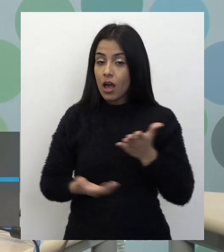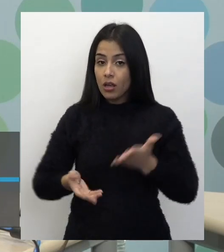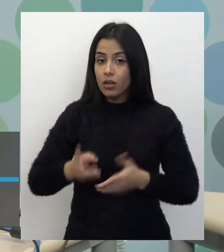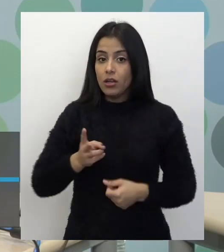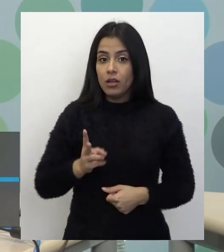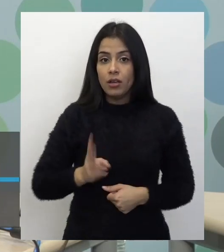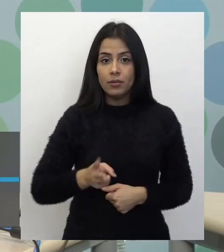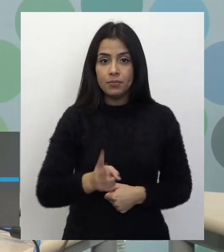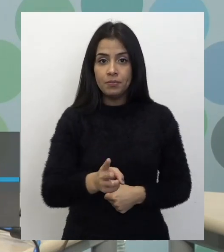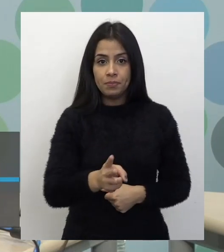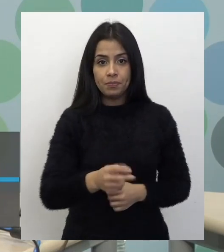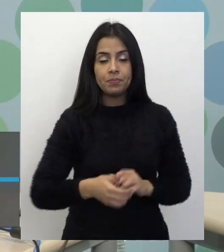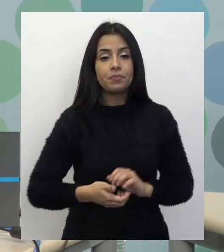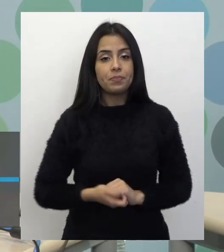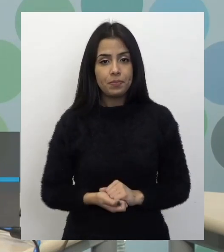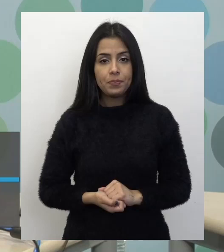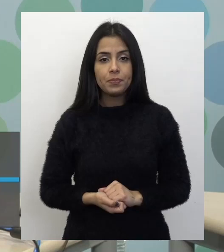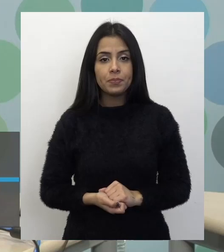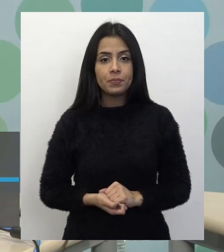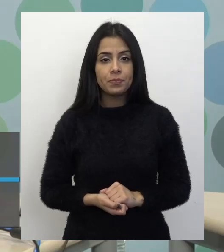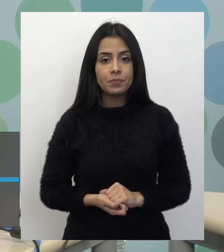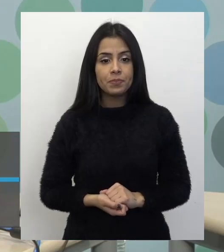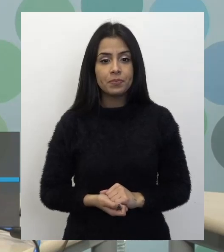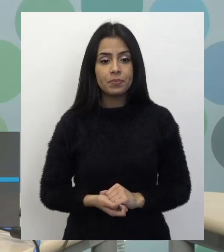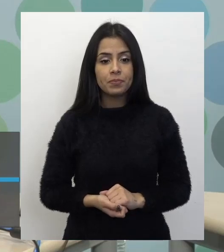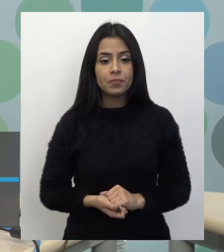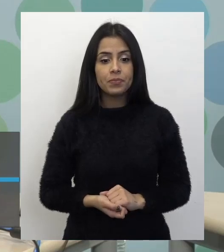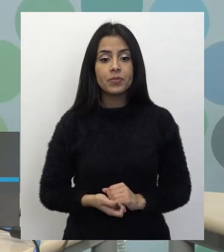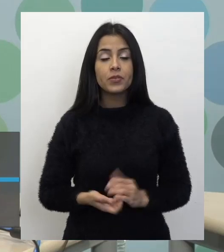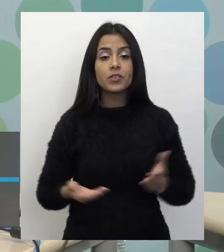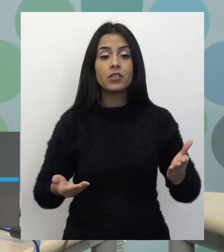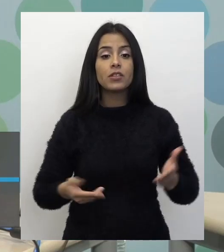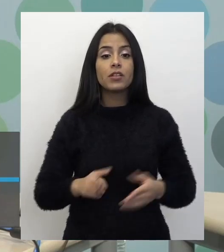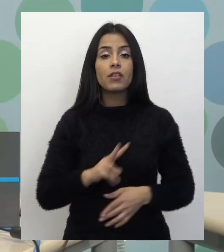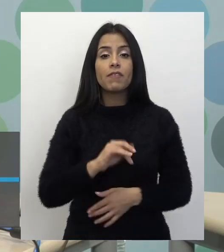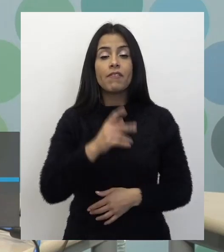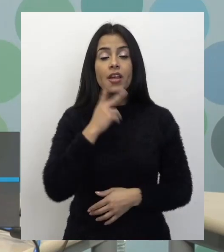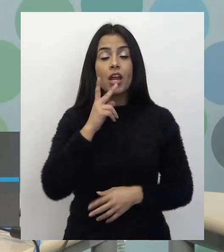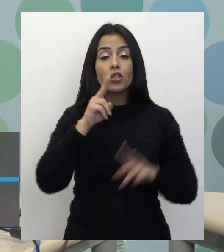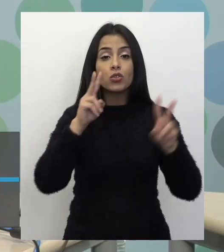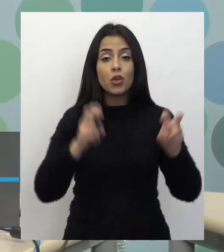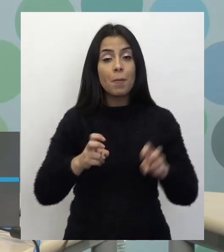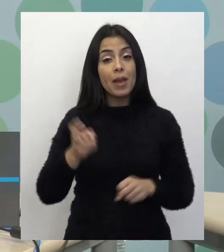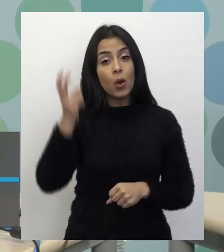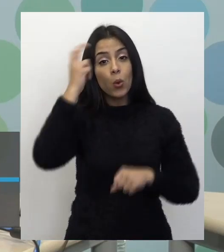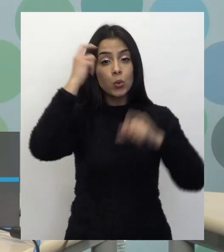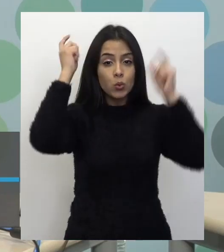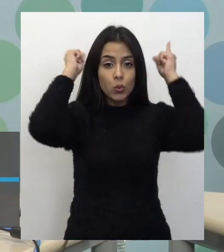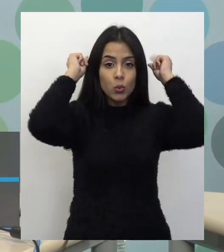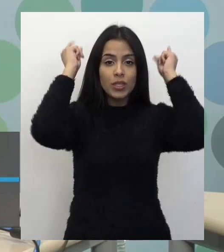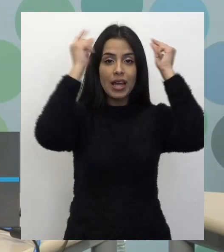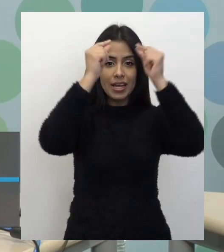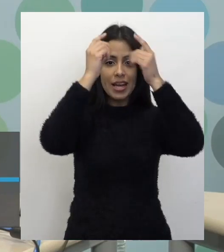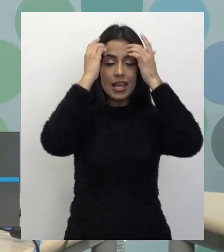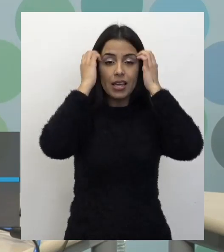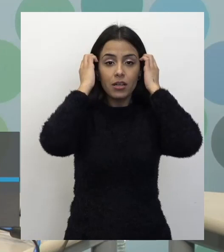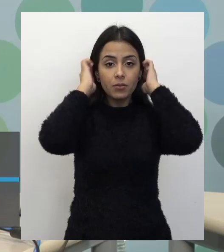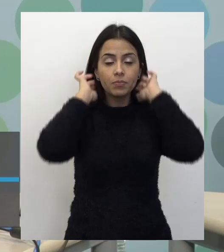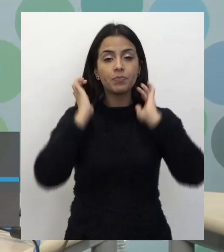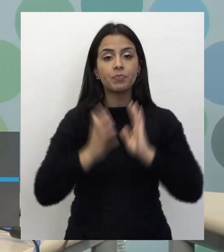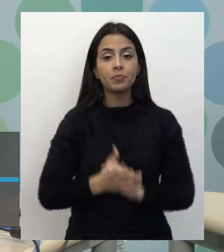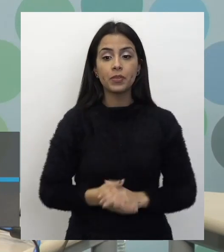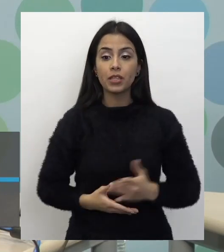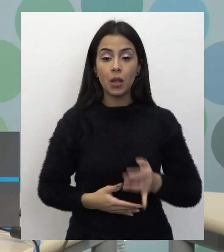continuar aí com a nossa aula. Vamos falar um pouquinho da cultura helenística, né? Que é a cultura grega. Os gregos também no mundo antigo, eles eram chamados